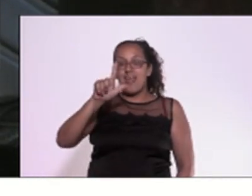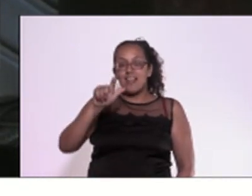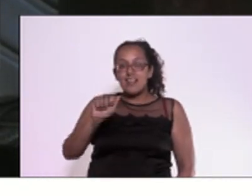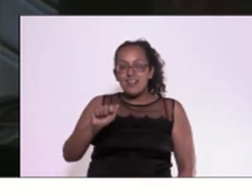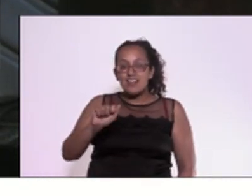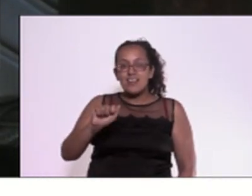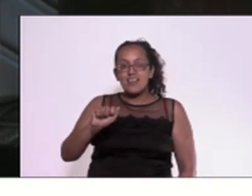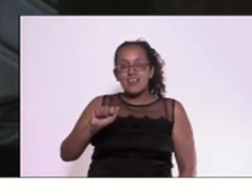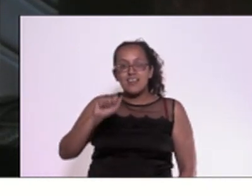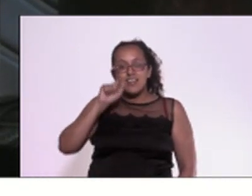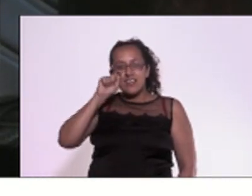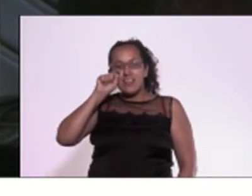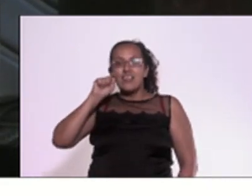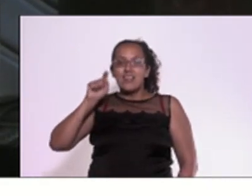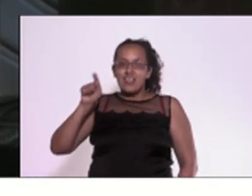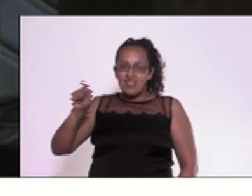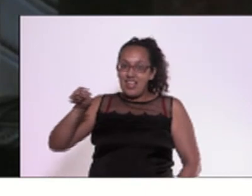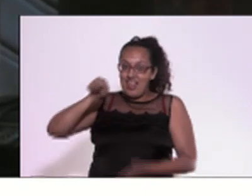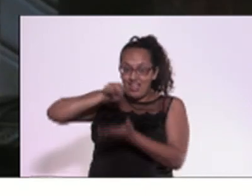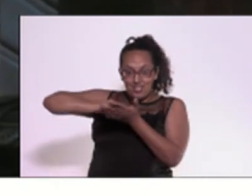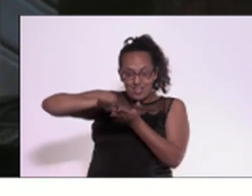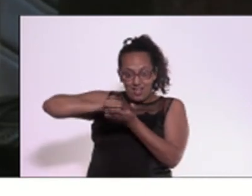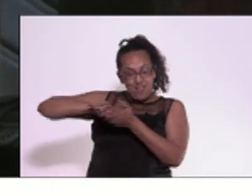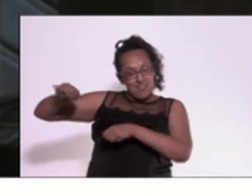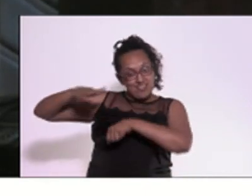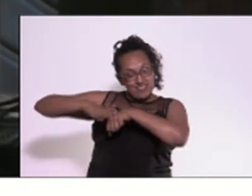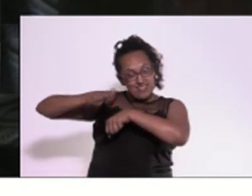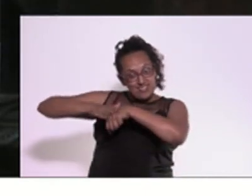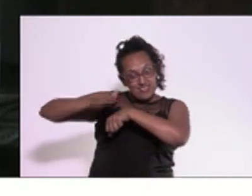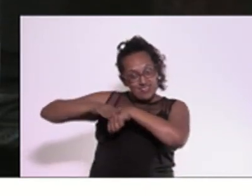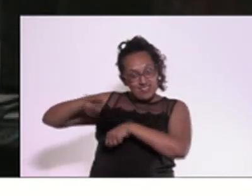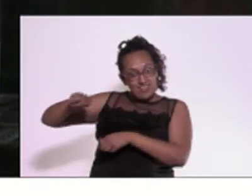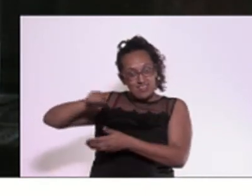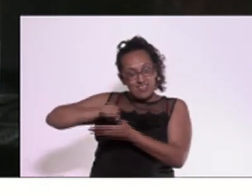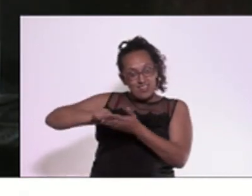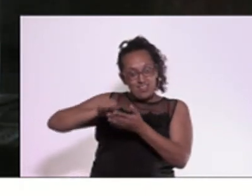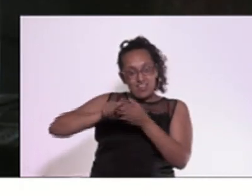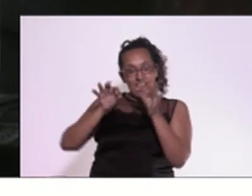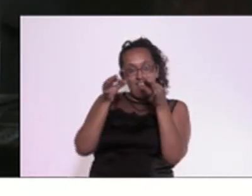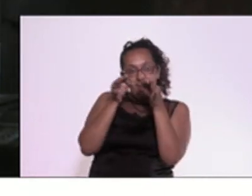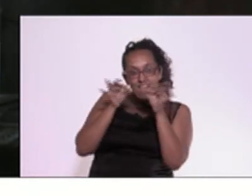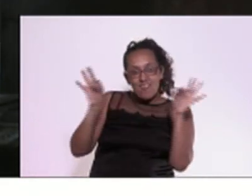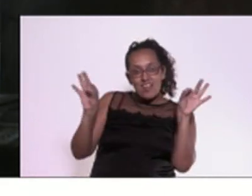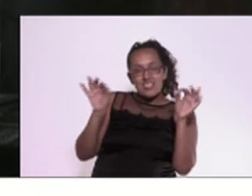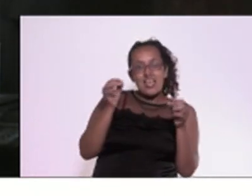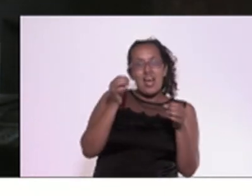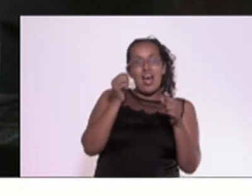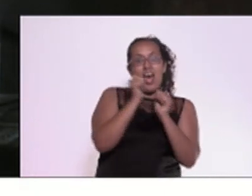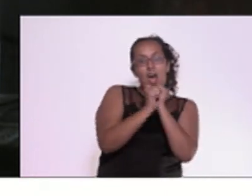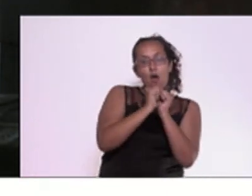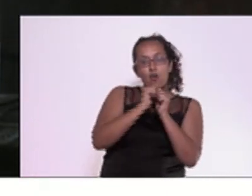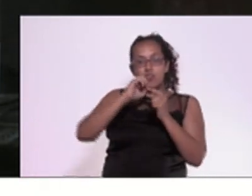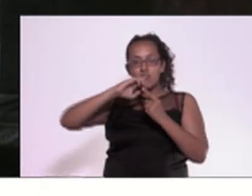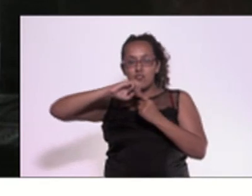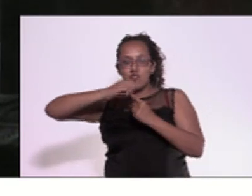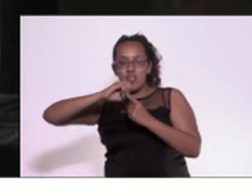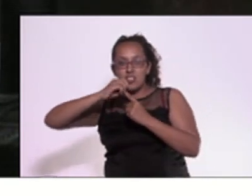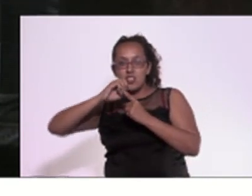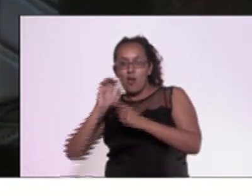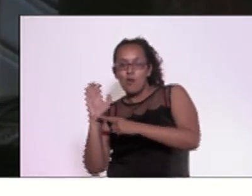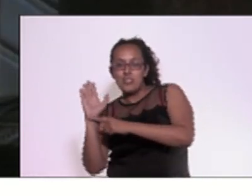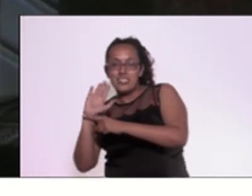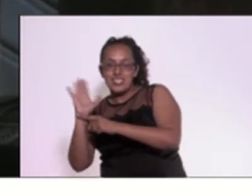Adailton. O que mais emociona não é... não estamos querendo dizer que a Zona Sul não mereça ter